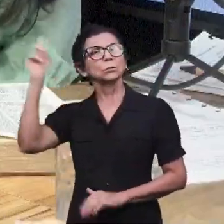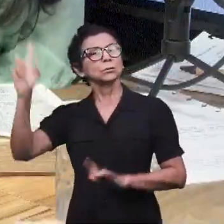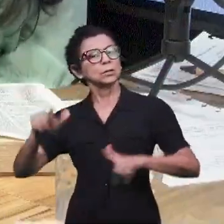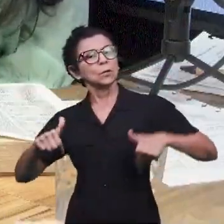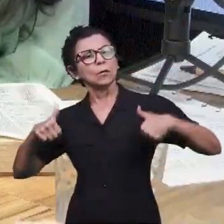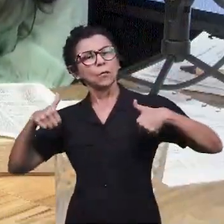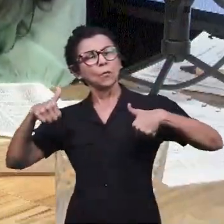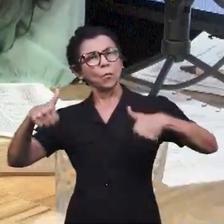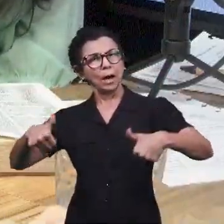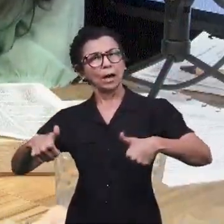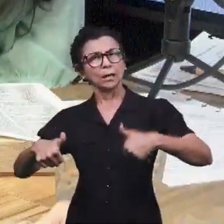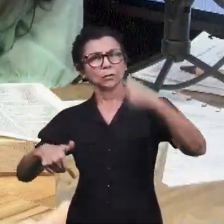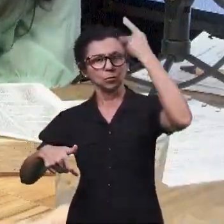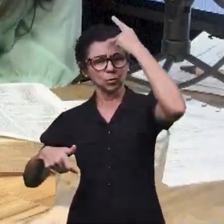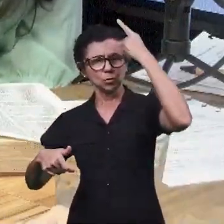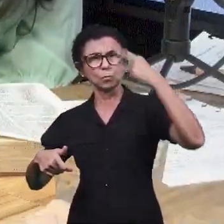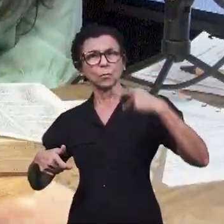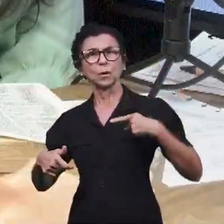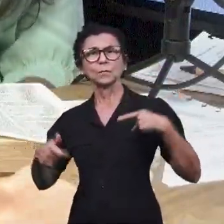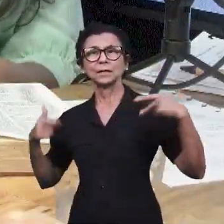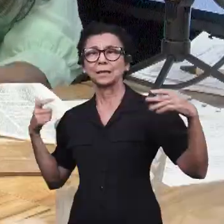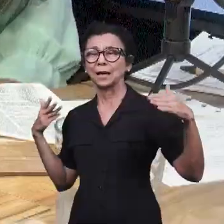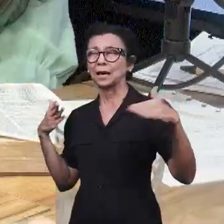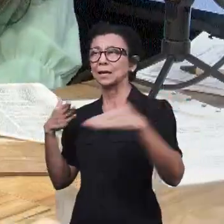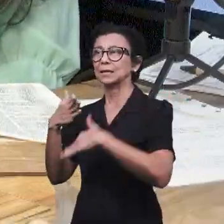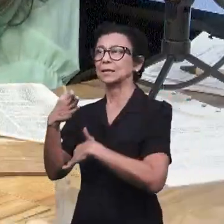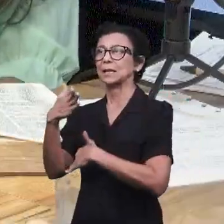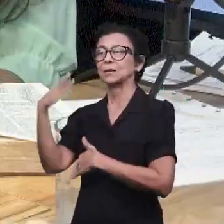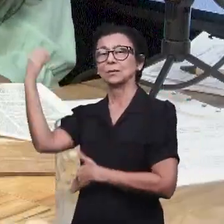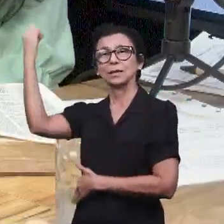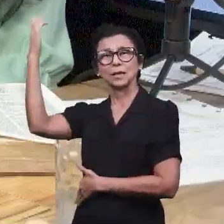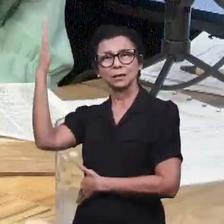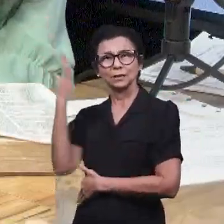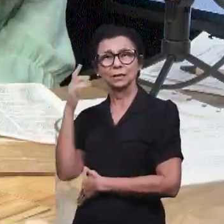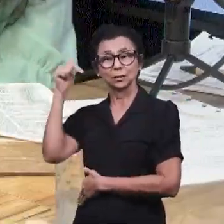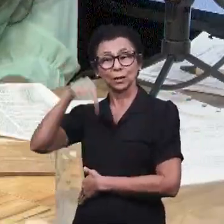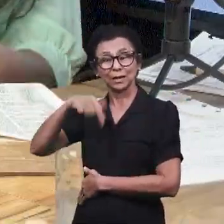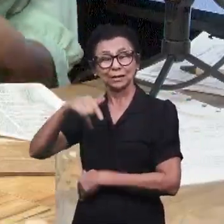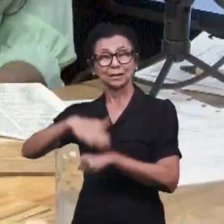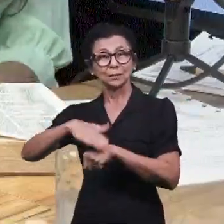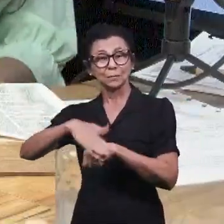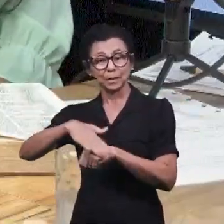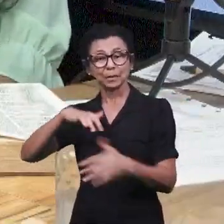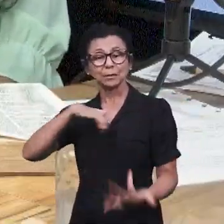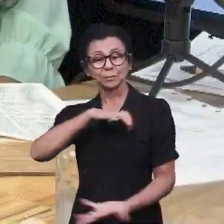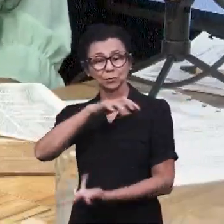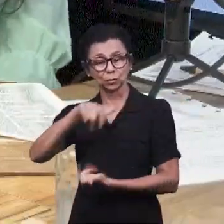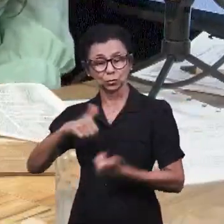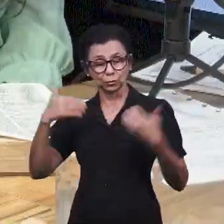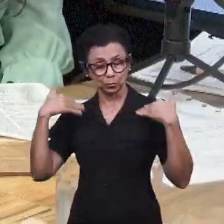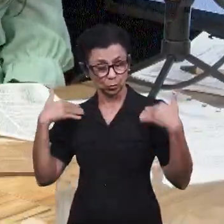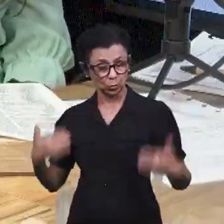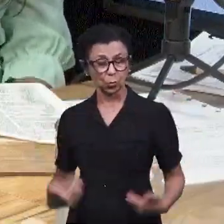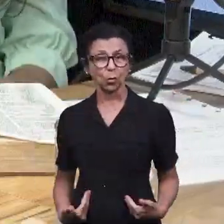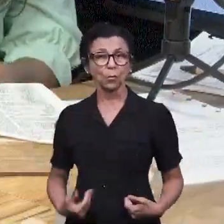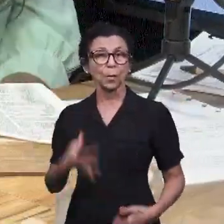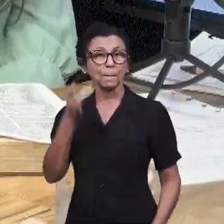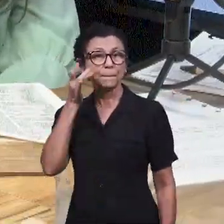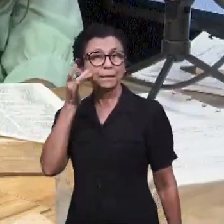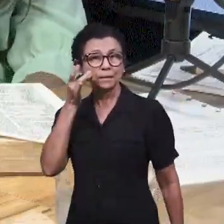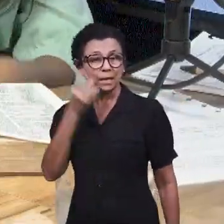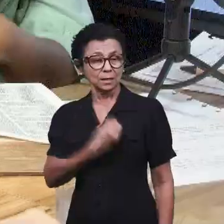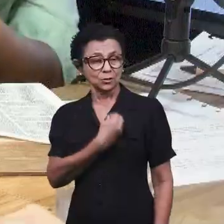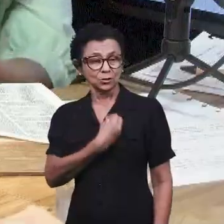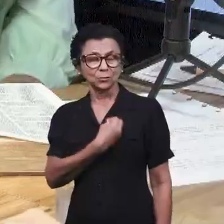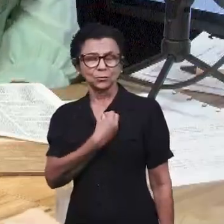homem tem acesso à 5ª medida, né? Tem acesso à revelação ainda nessa terra, ainda aqui de corpo presente, nós